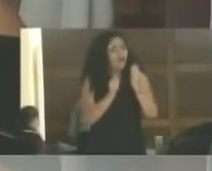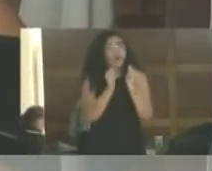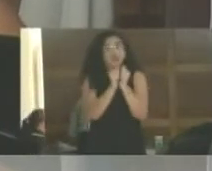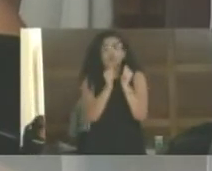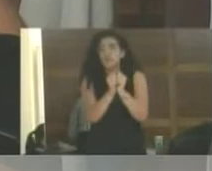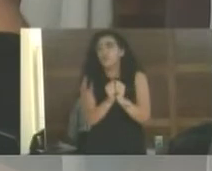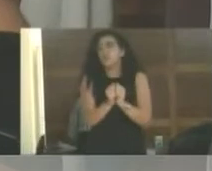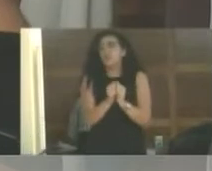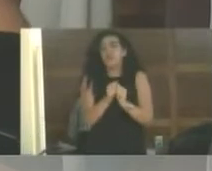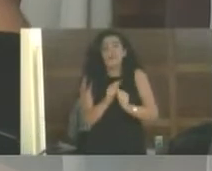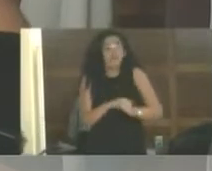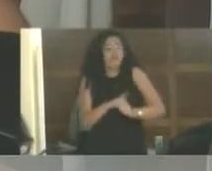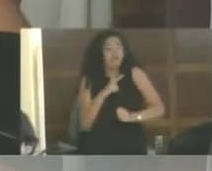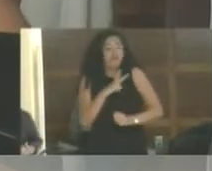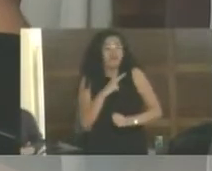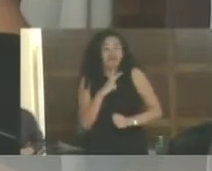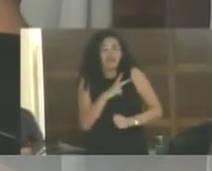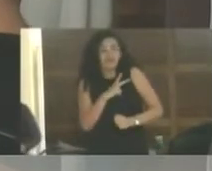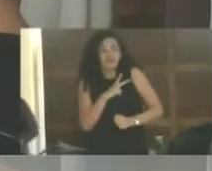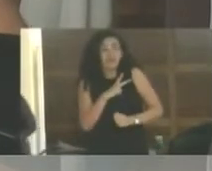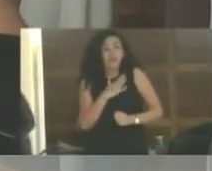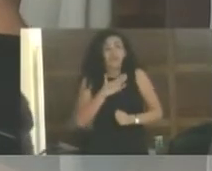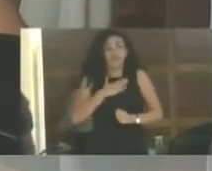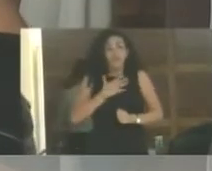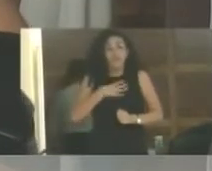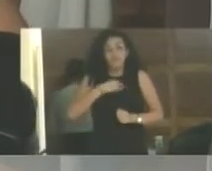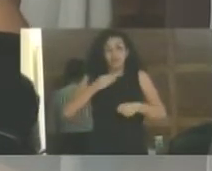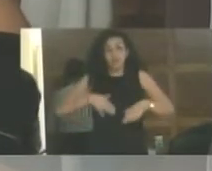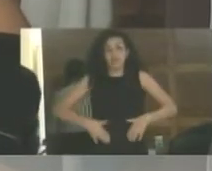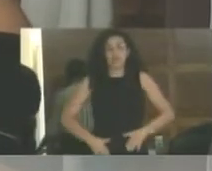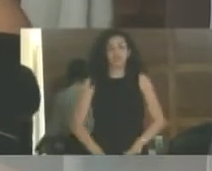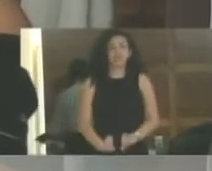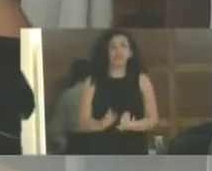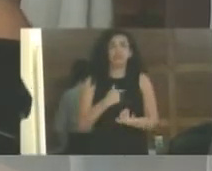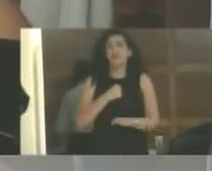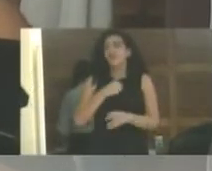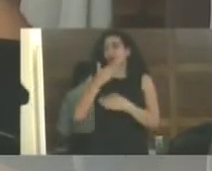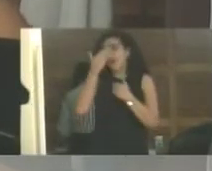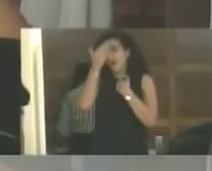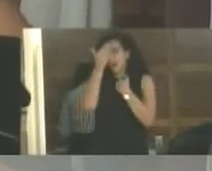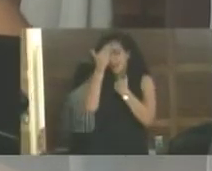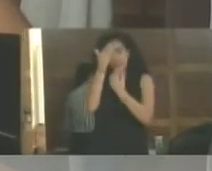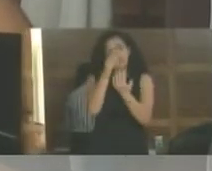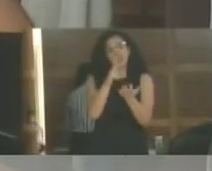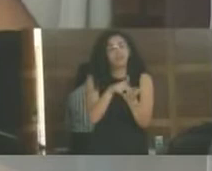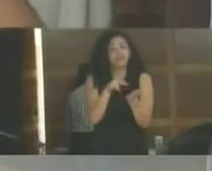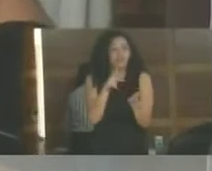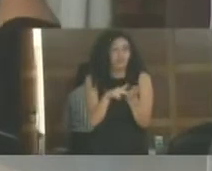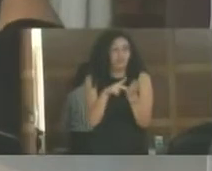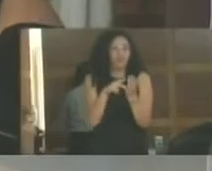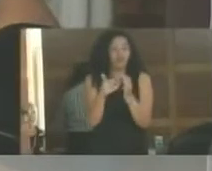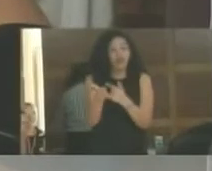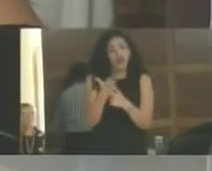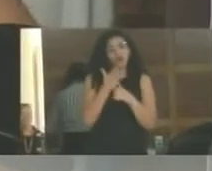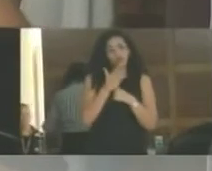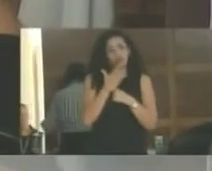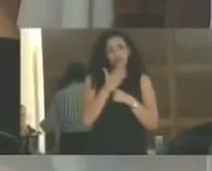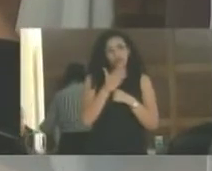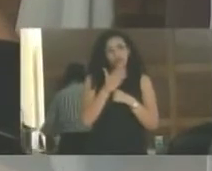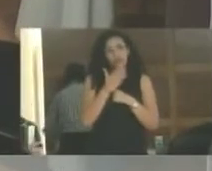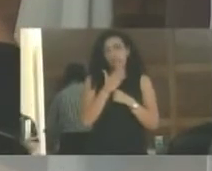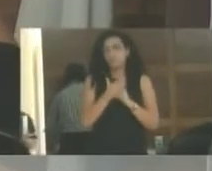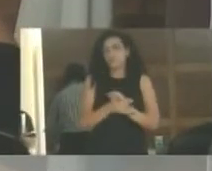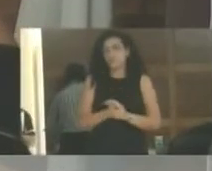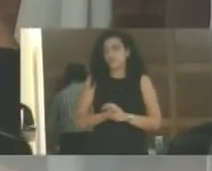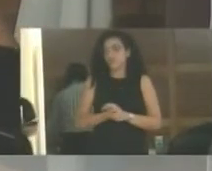meu, né, com a chegada do meu filho. Então, eu quero agradecer de coração a todos vocês pela ajuda, né, que vocês mantiveram o nosso